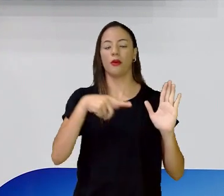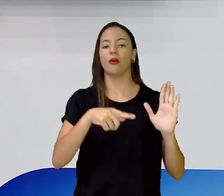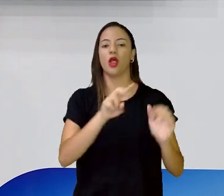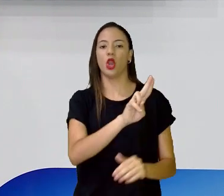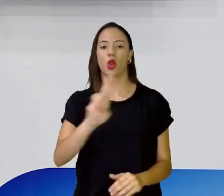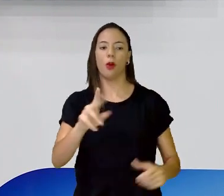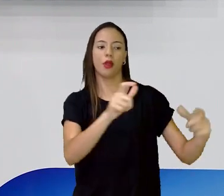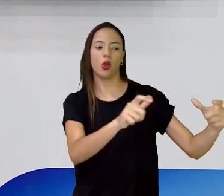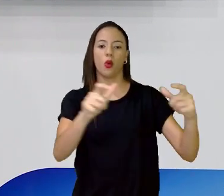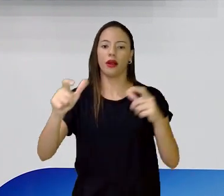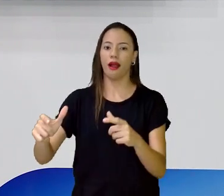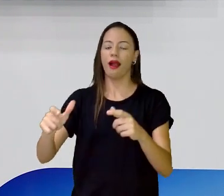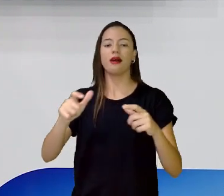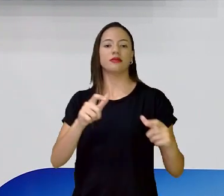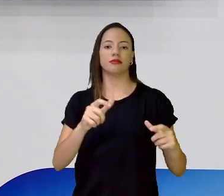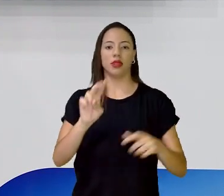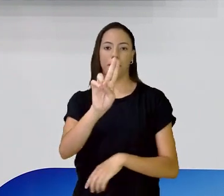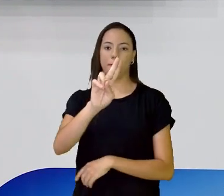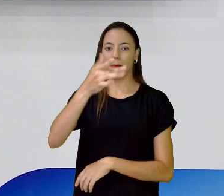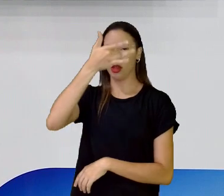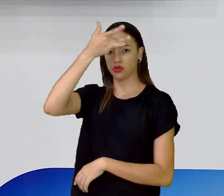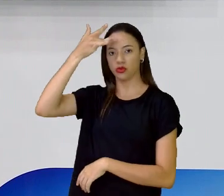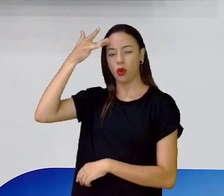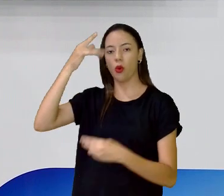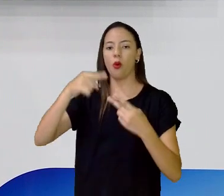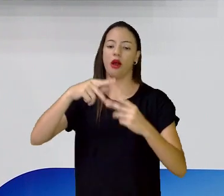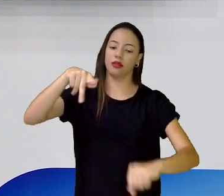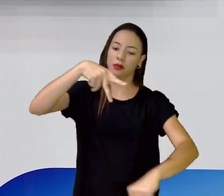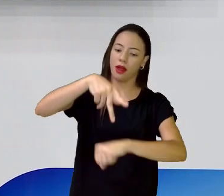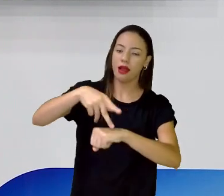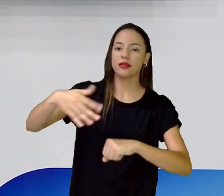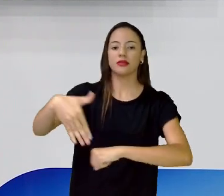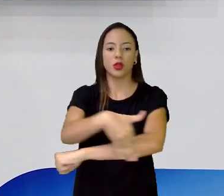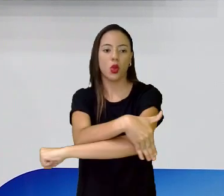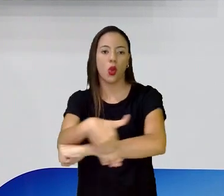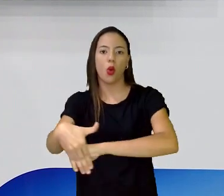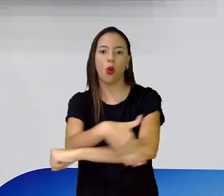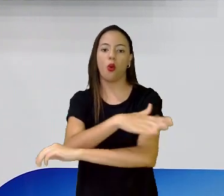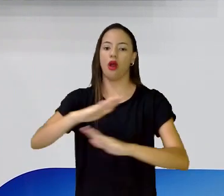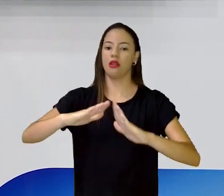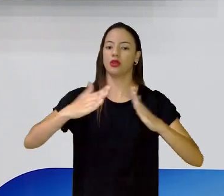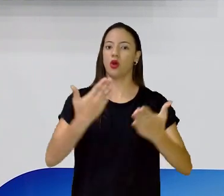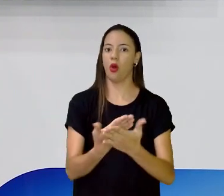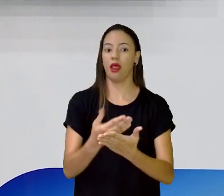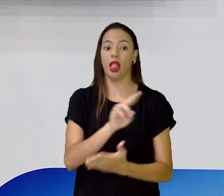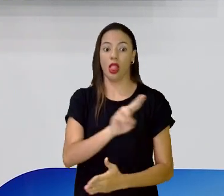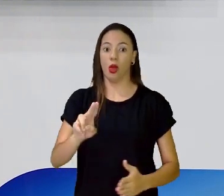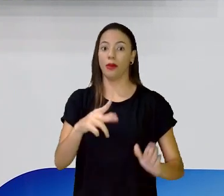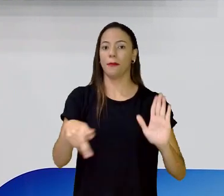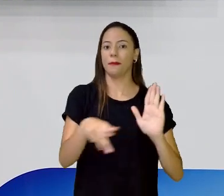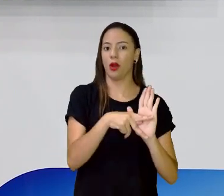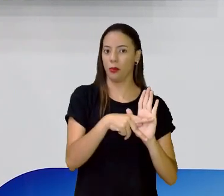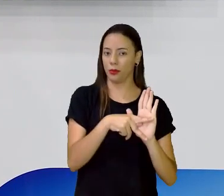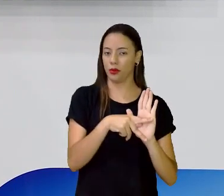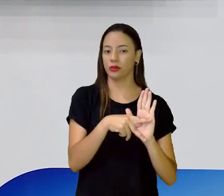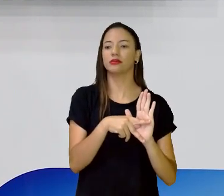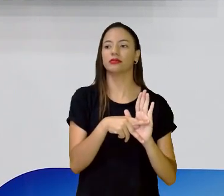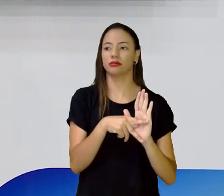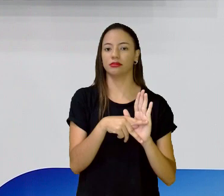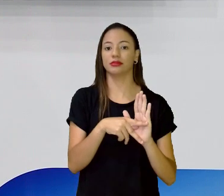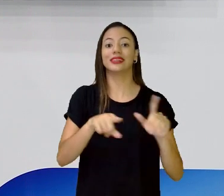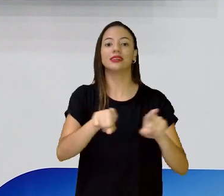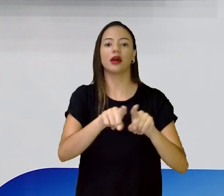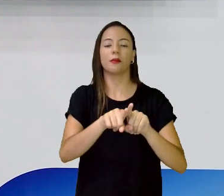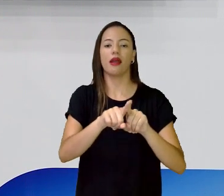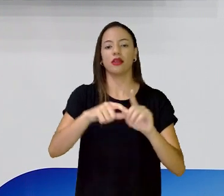de estabelecimentos, de cidades, de países, de ruas, de escolas. E esses nomes são escritos com